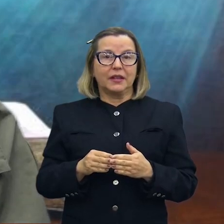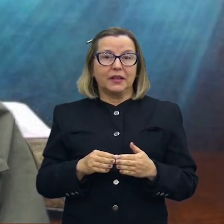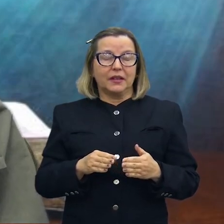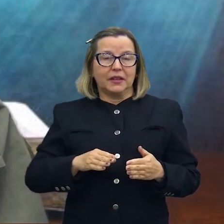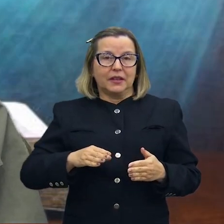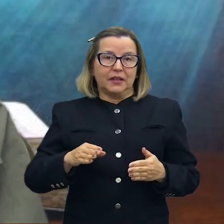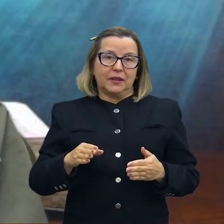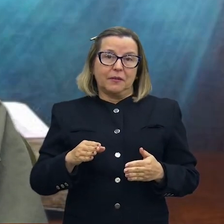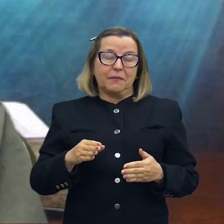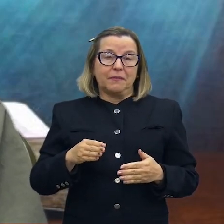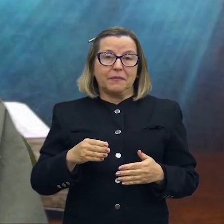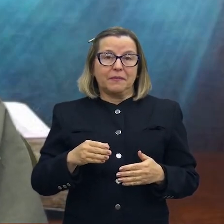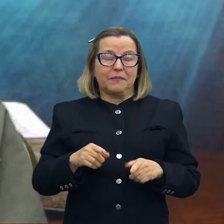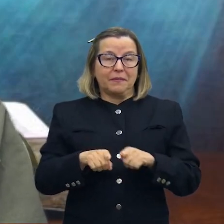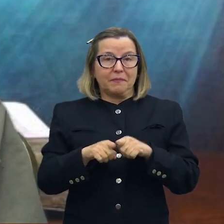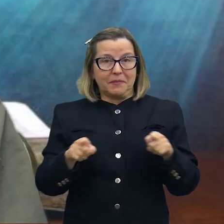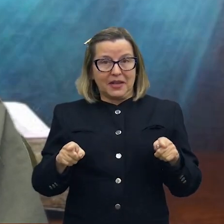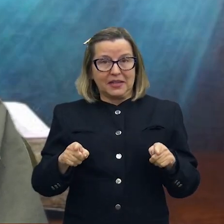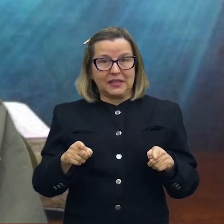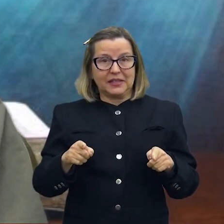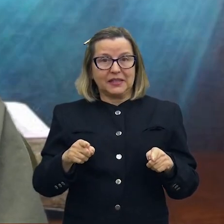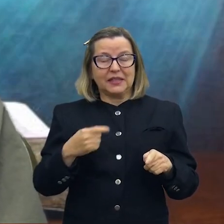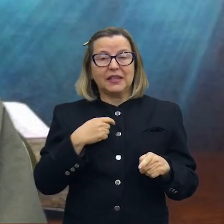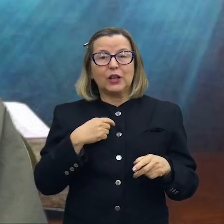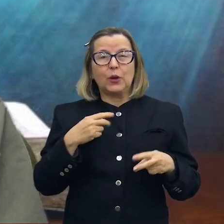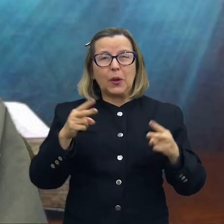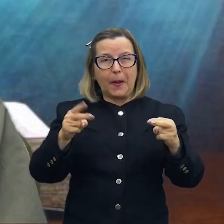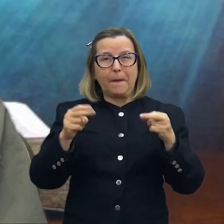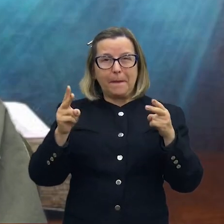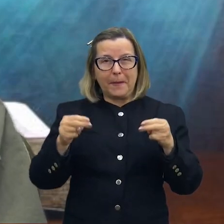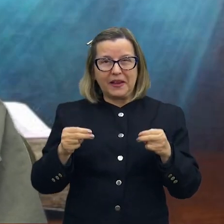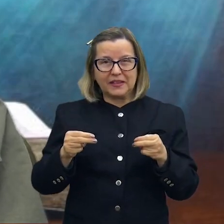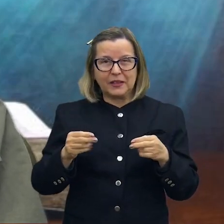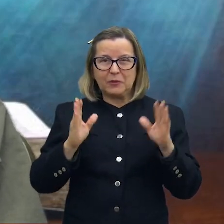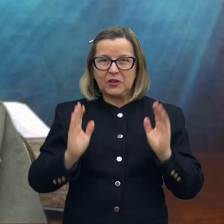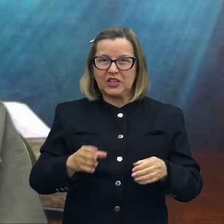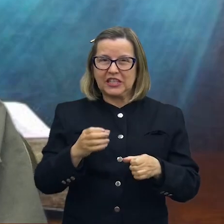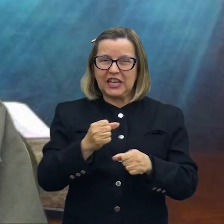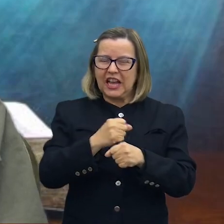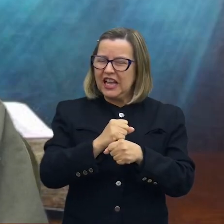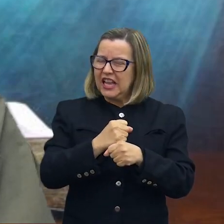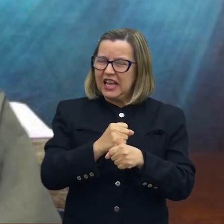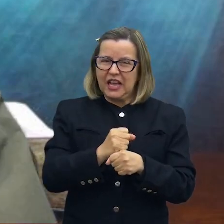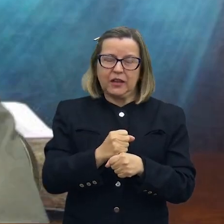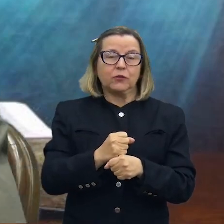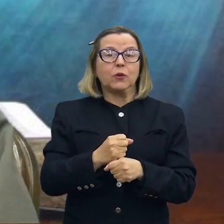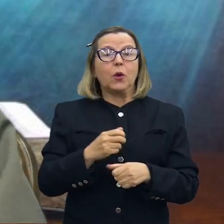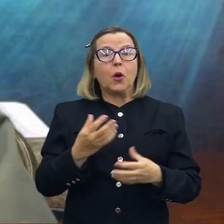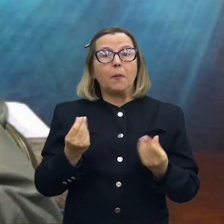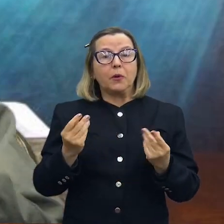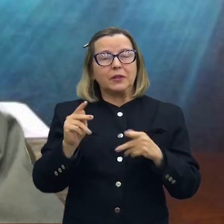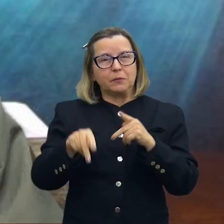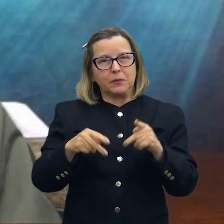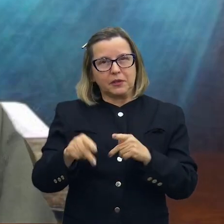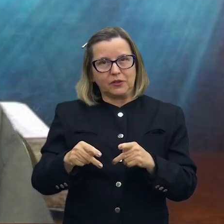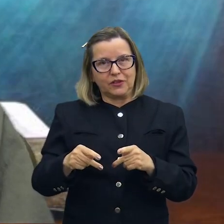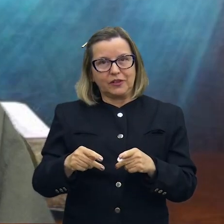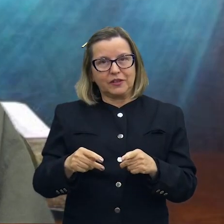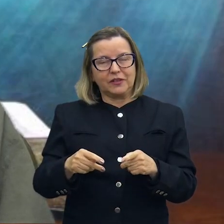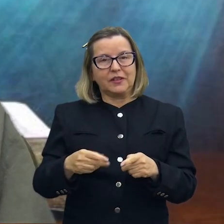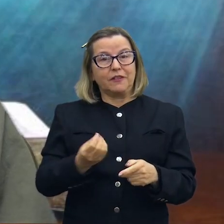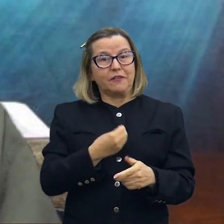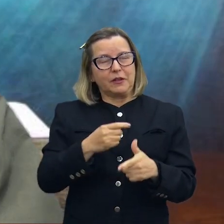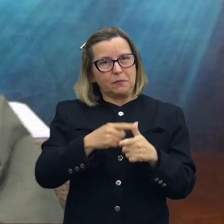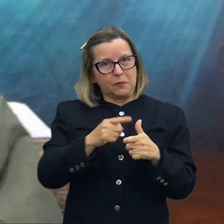acompanhando pessoas há muitos anos, eu vejo quantos estão vivendo como cauda. Agora, precisamos observar o que a palavra de Deus